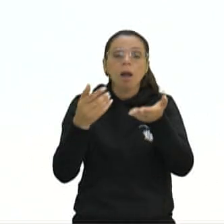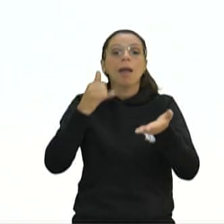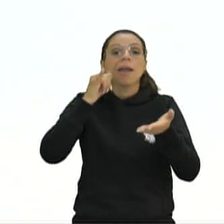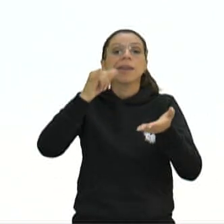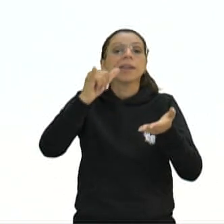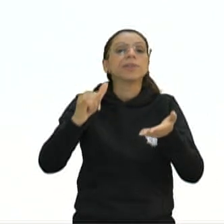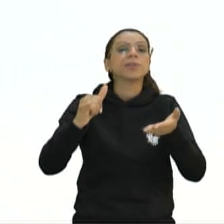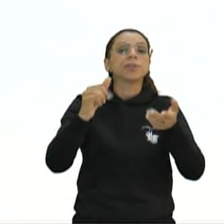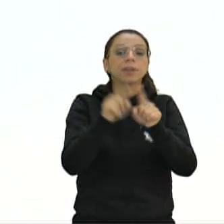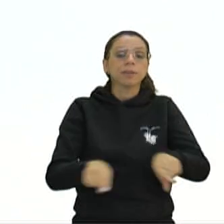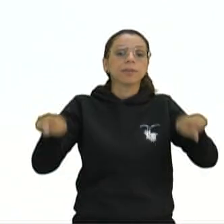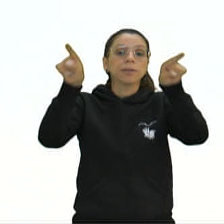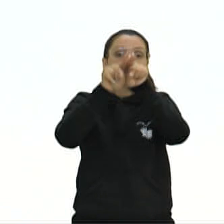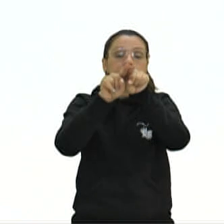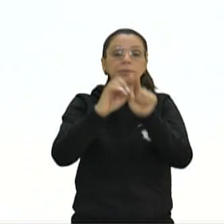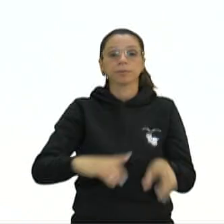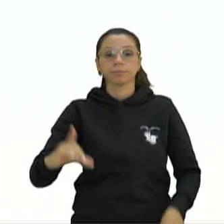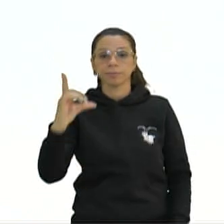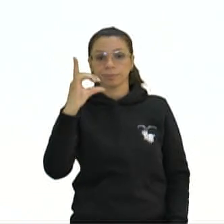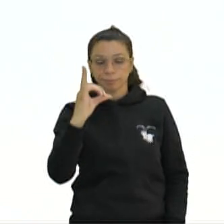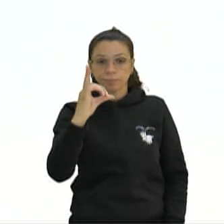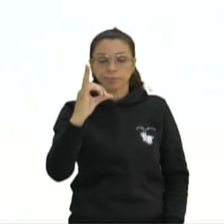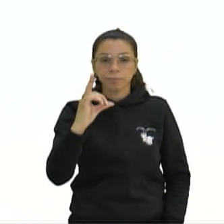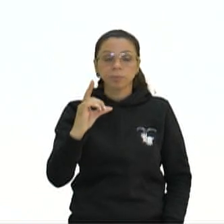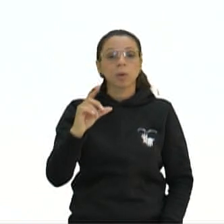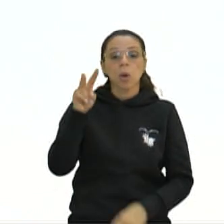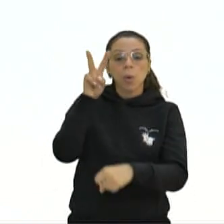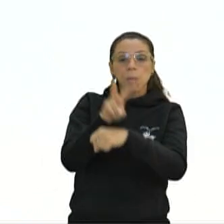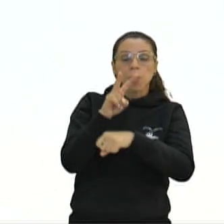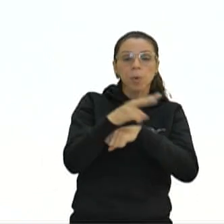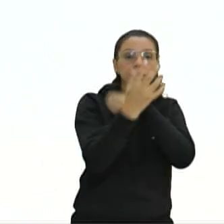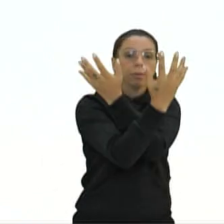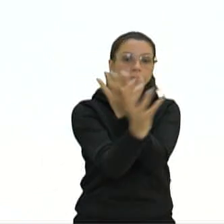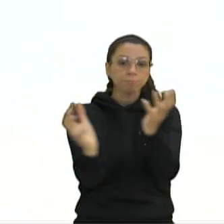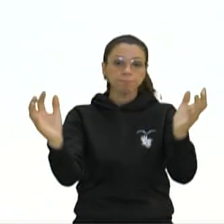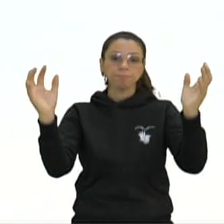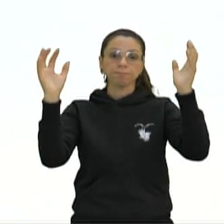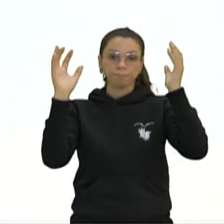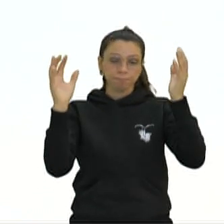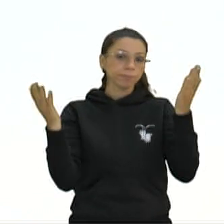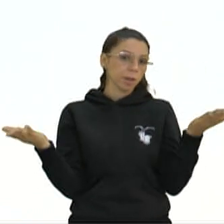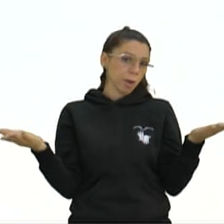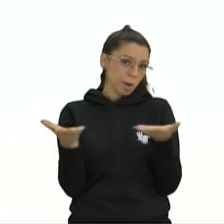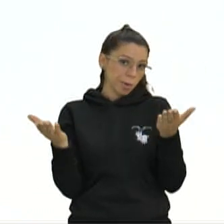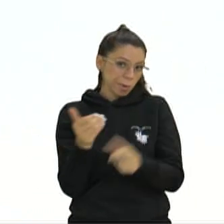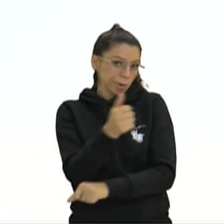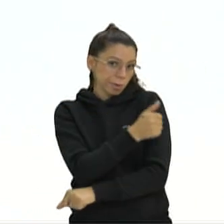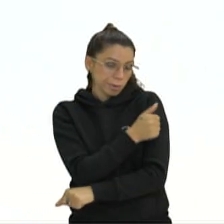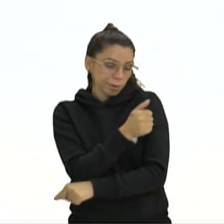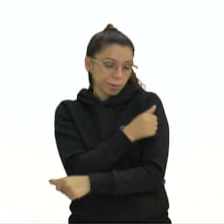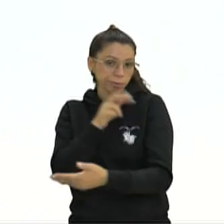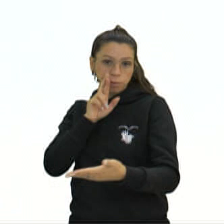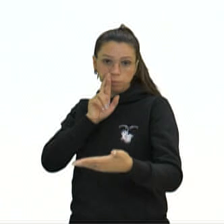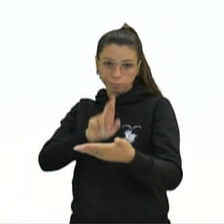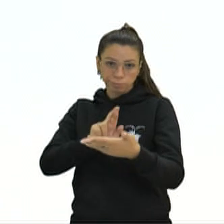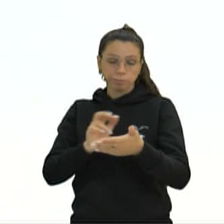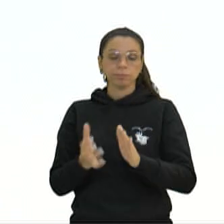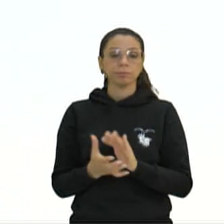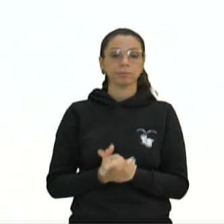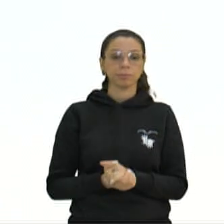renovável. Ou alternativa D, conservar as florestas nativas. Agora, estudantes, a atividade é com vocês.